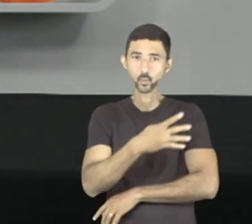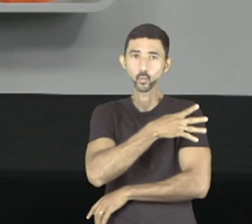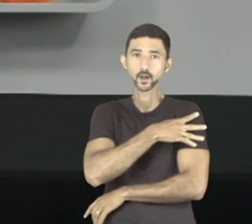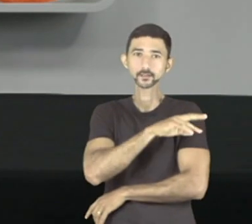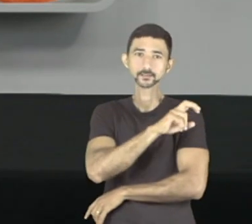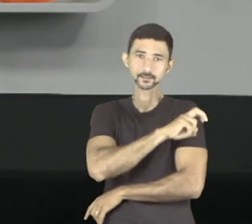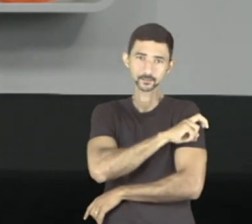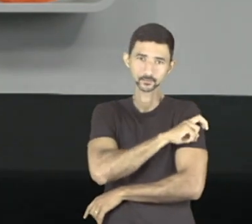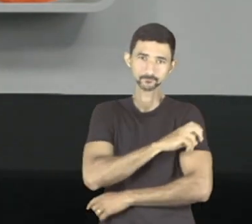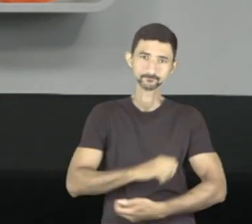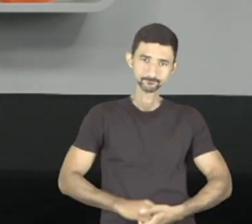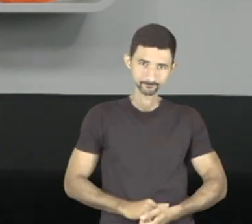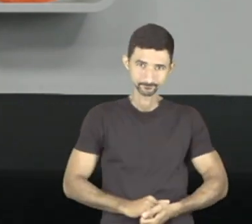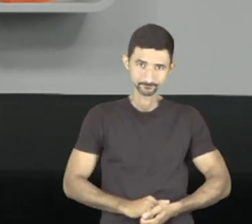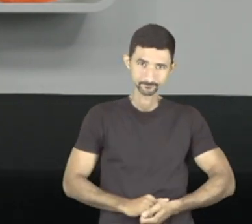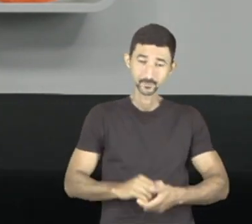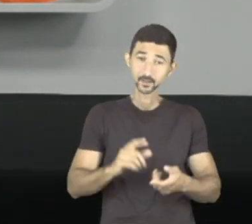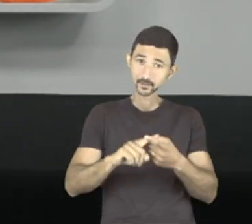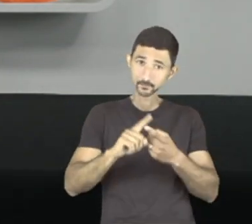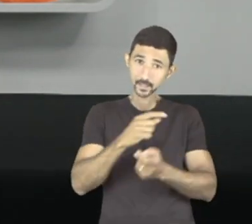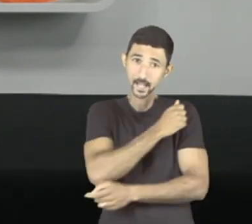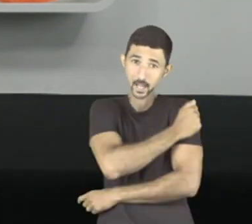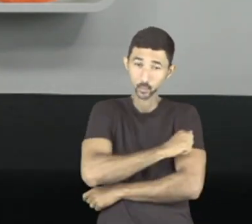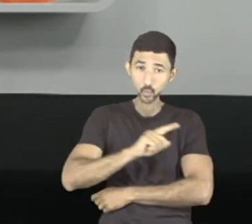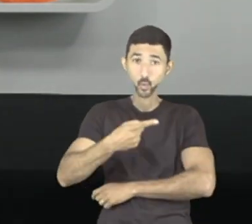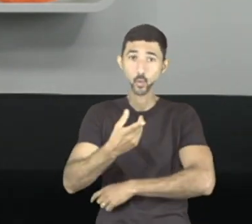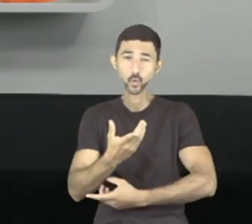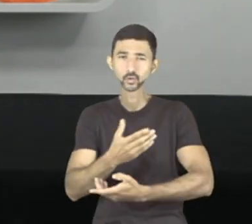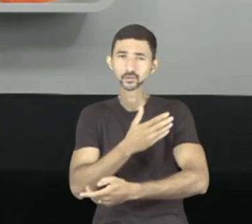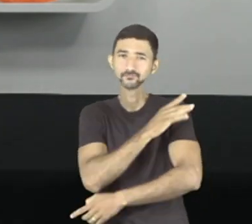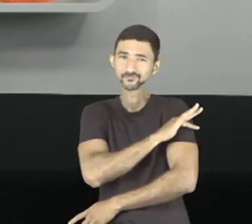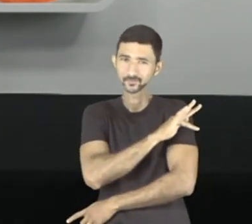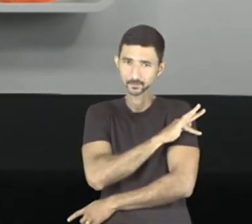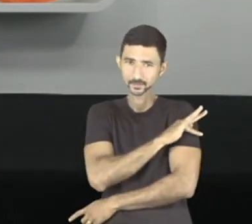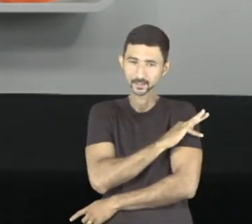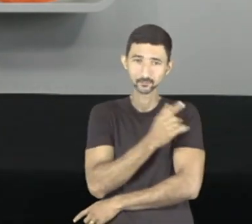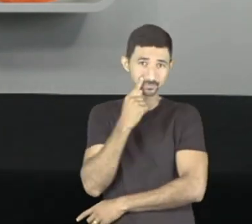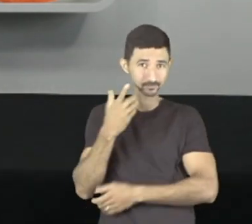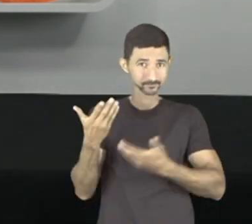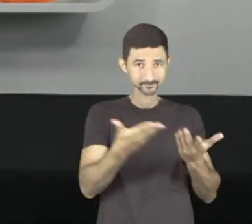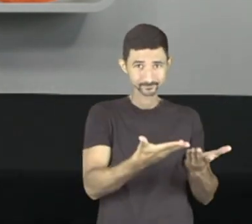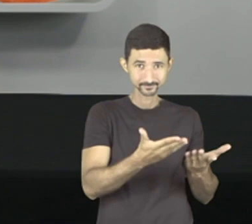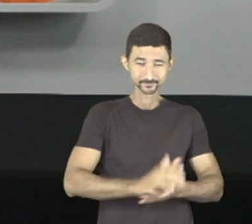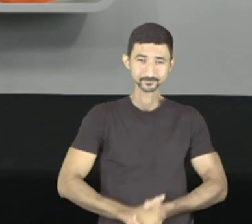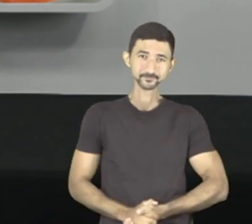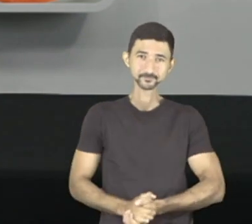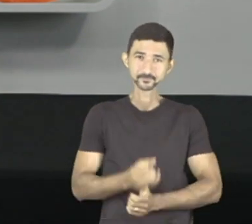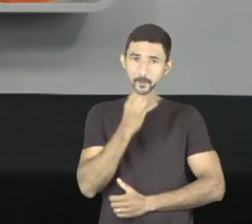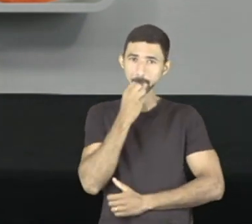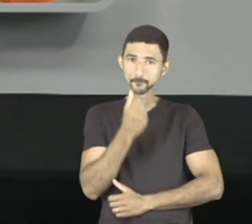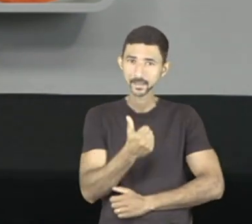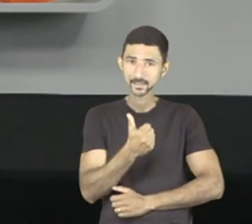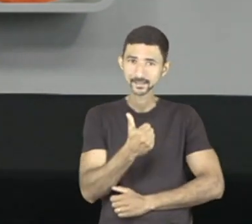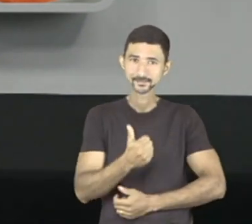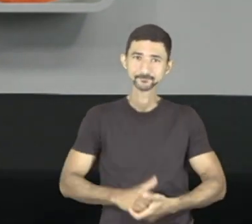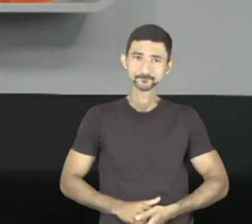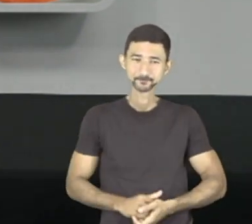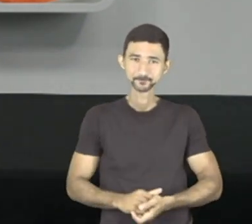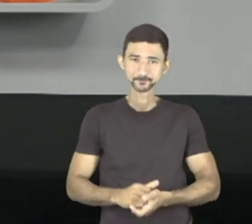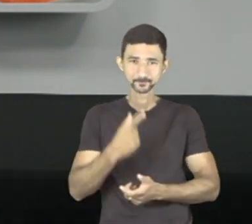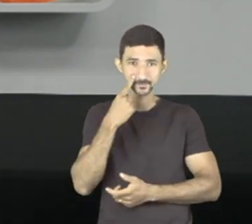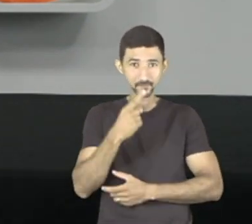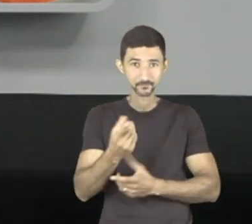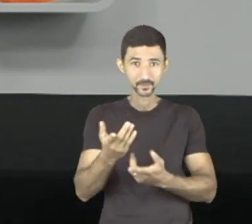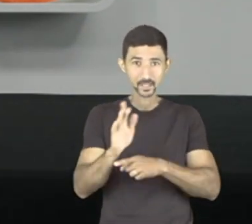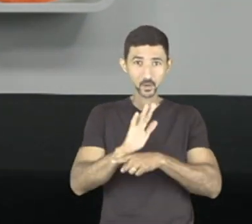4º e 5º ano. Mas você também que não é do 4º e 5º ano, seja bem-vindo à nossa sala de aula. Então hoje eu já vou chamar você para